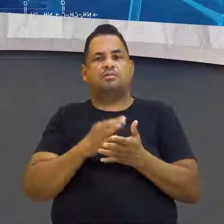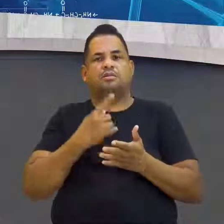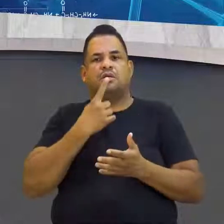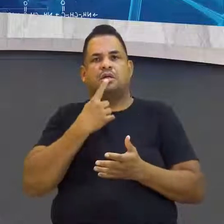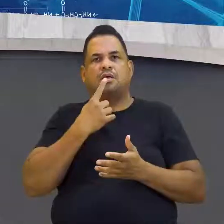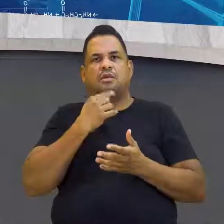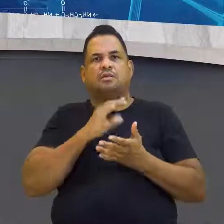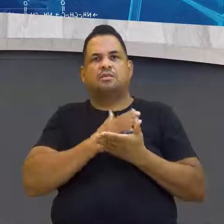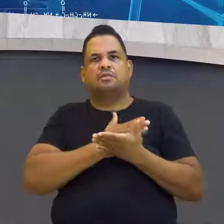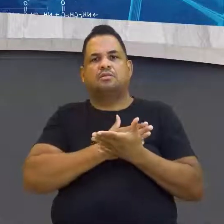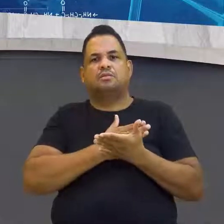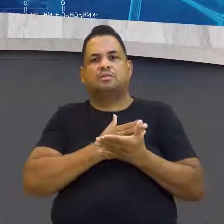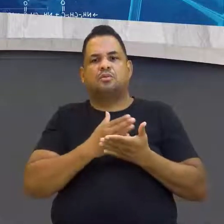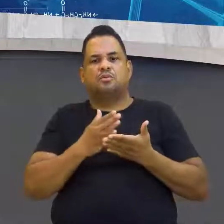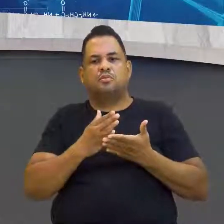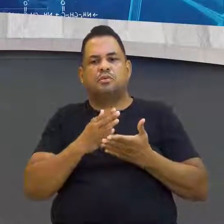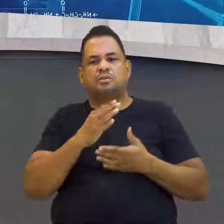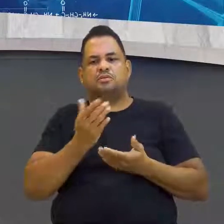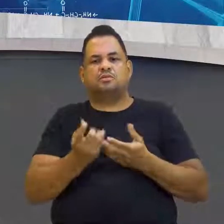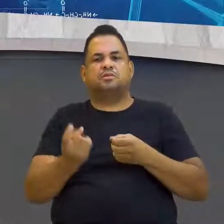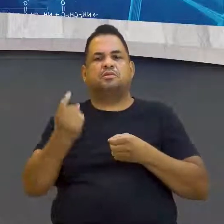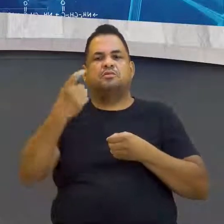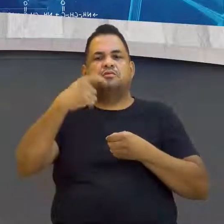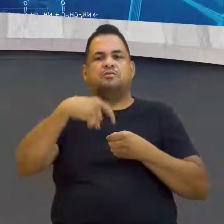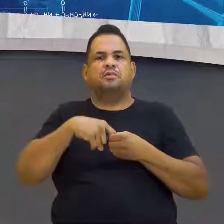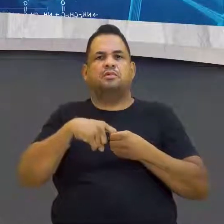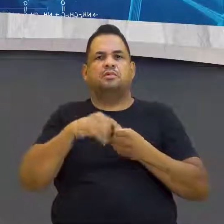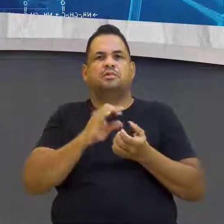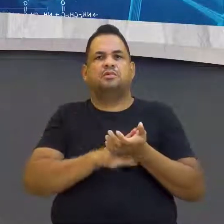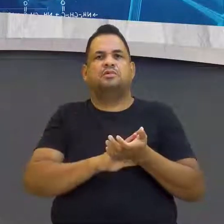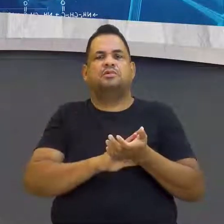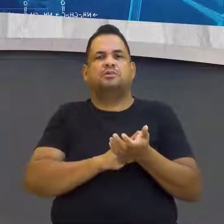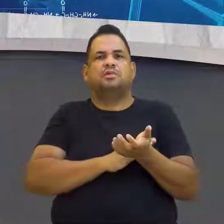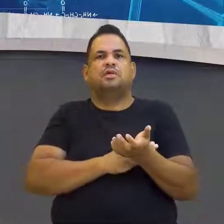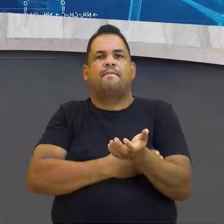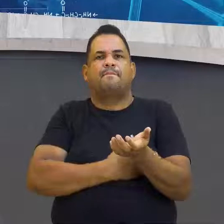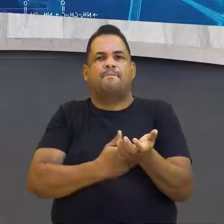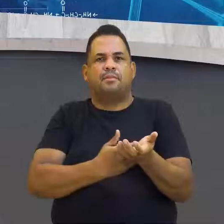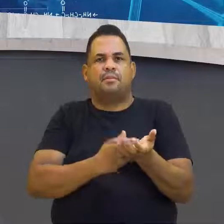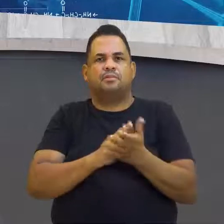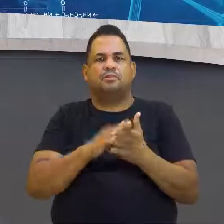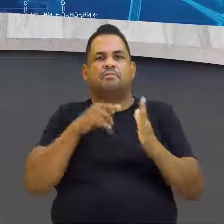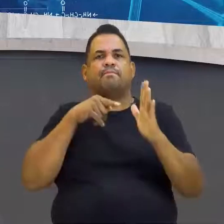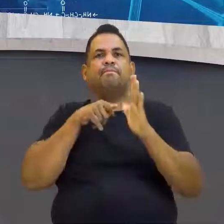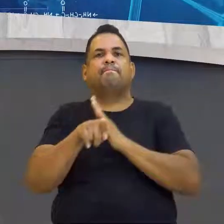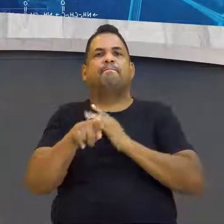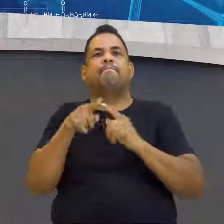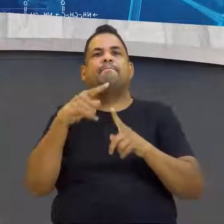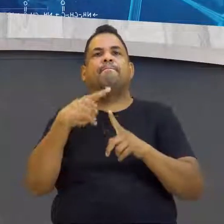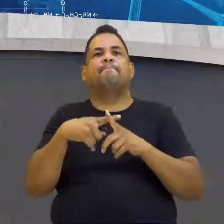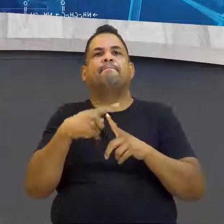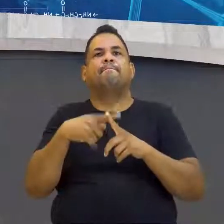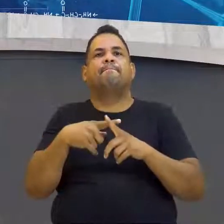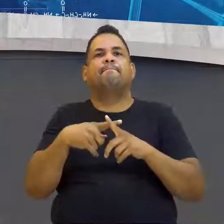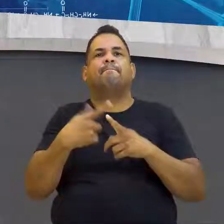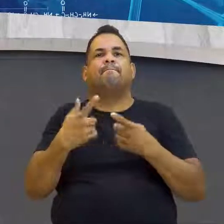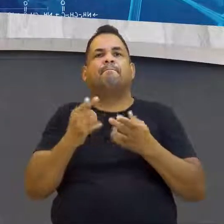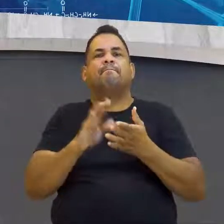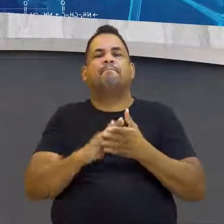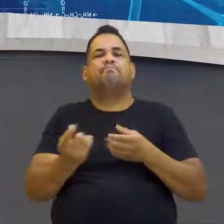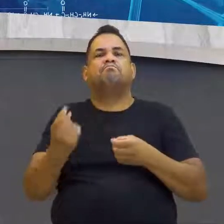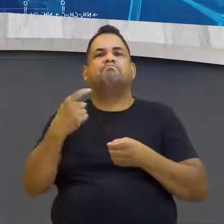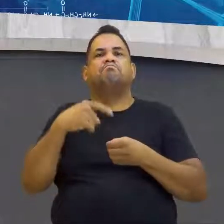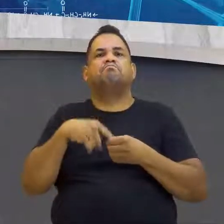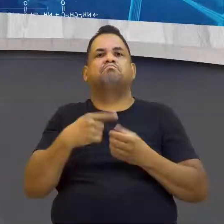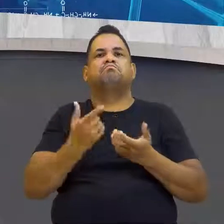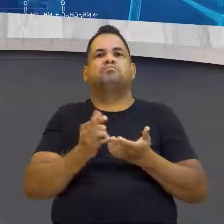a voltar a ser branco, ele deixa de ser vermelho. E a pergunta é justamente o porquê que ele volta à